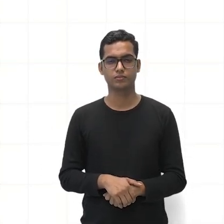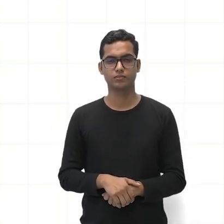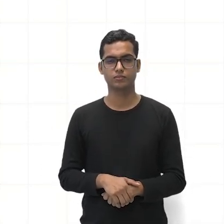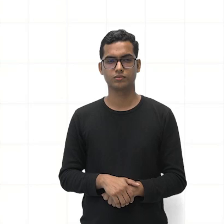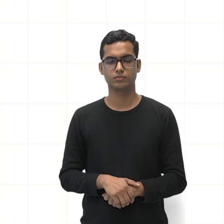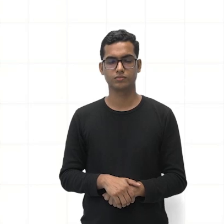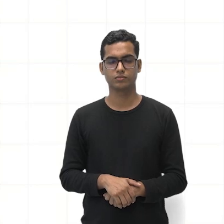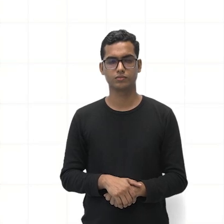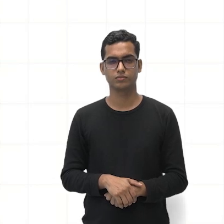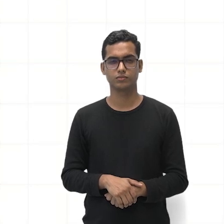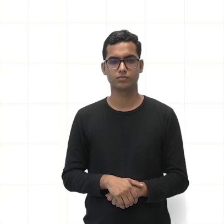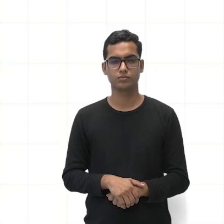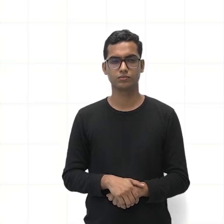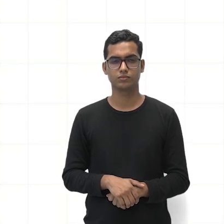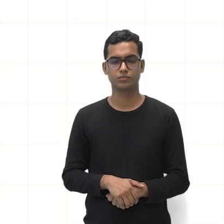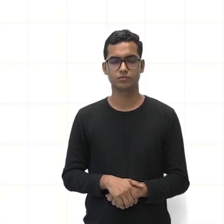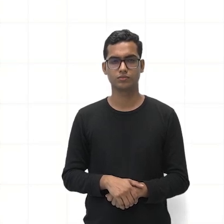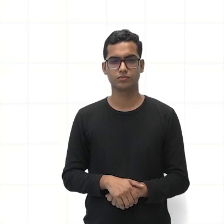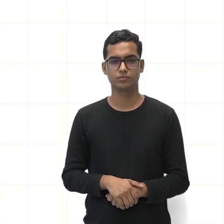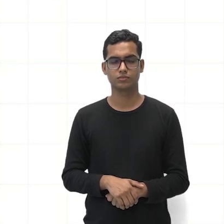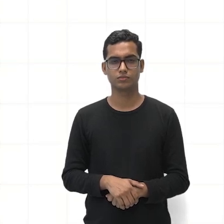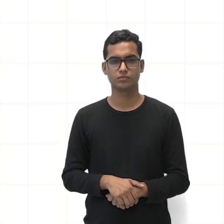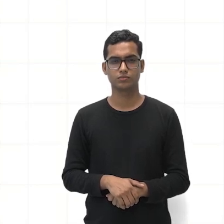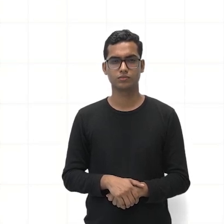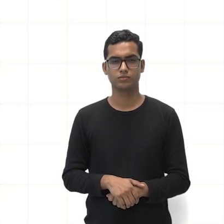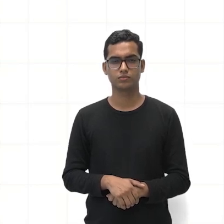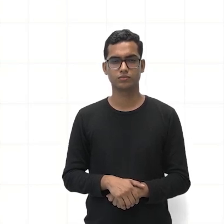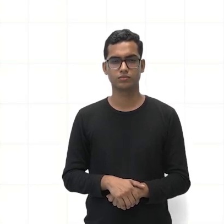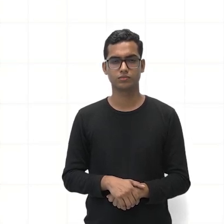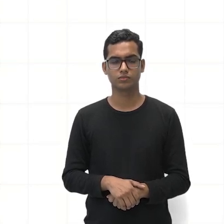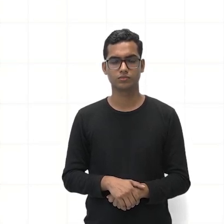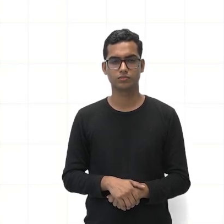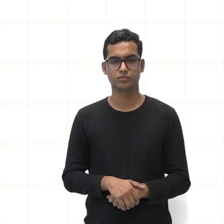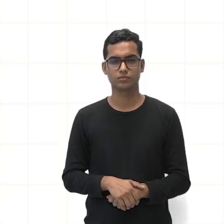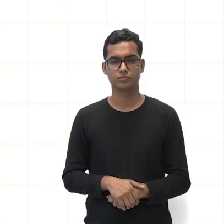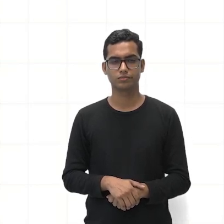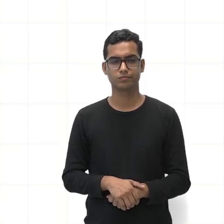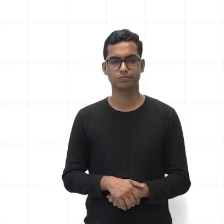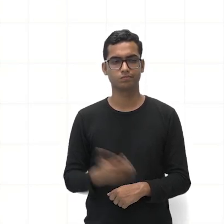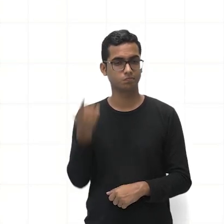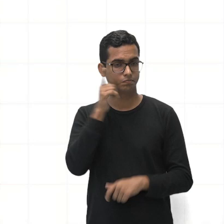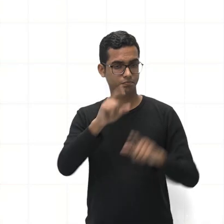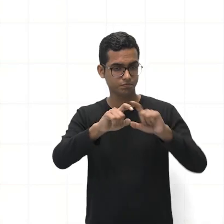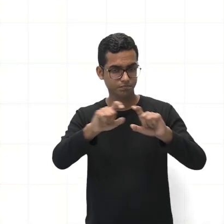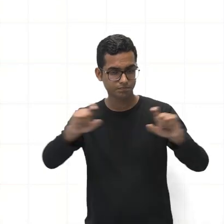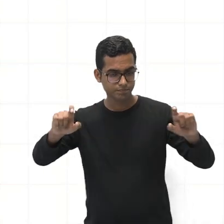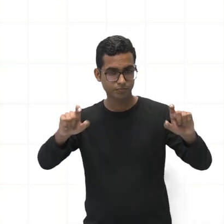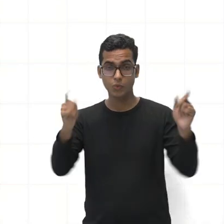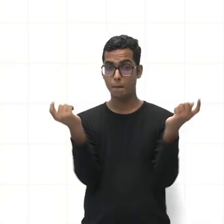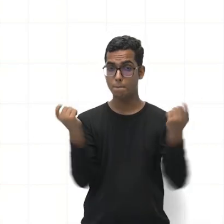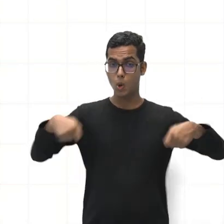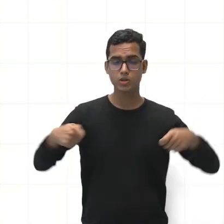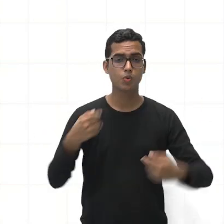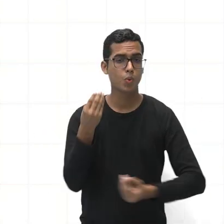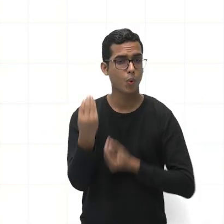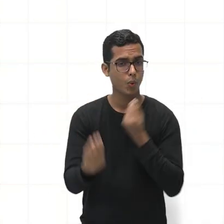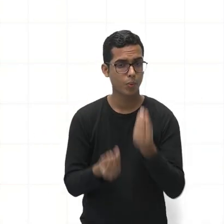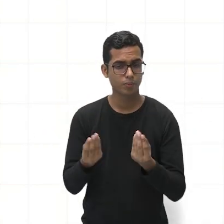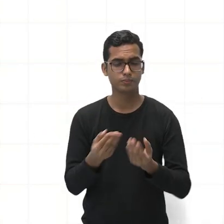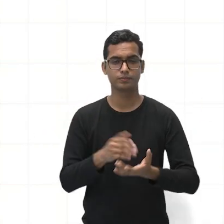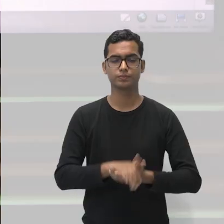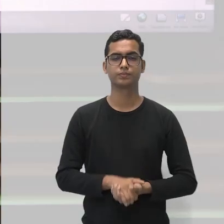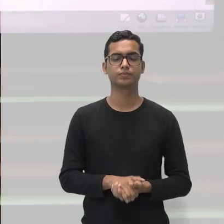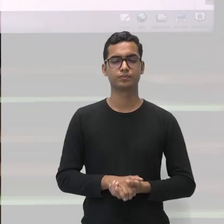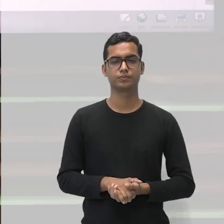esse procedimento só será possível realizar quando vocês